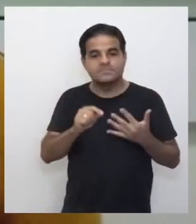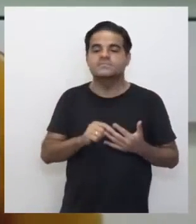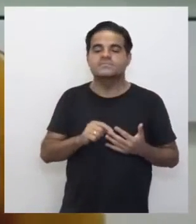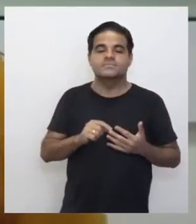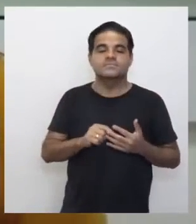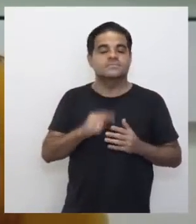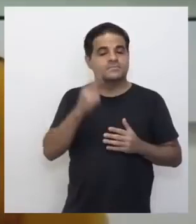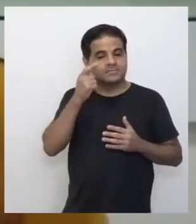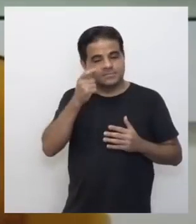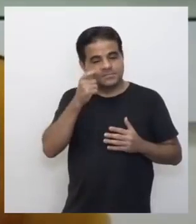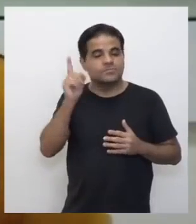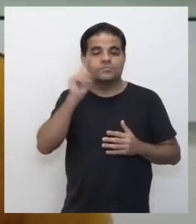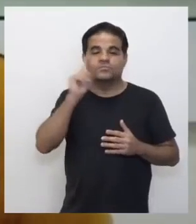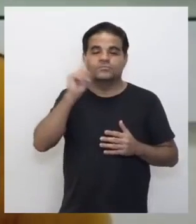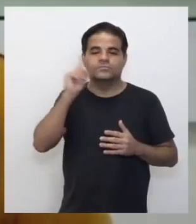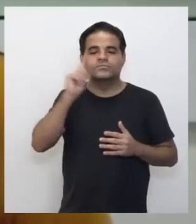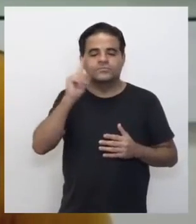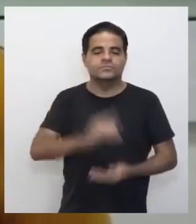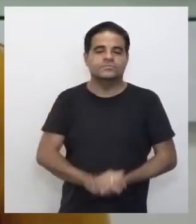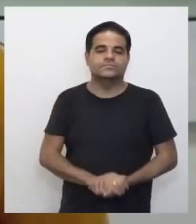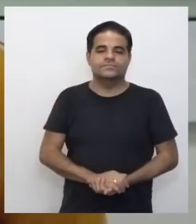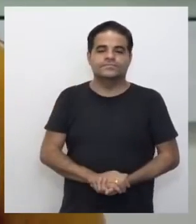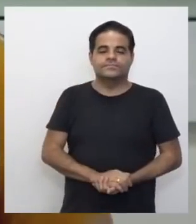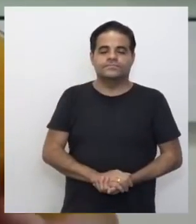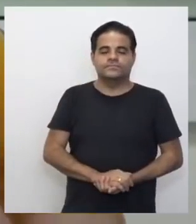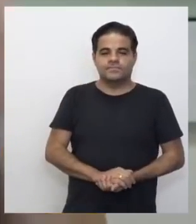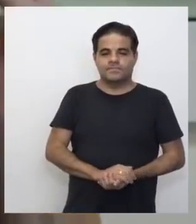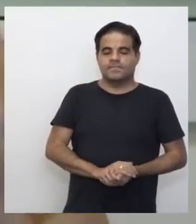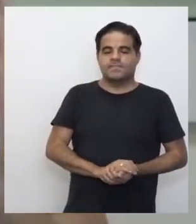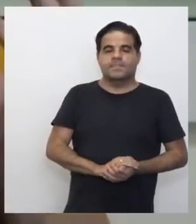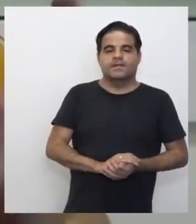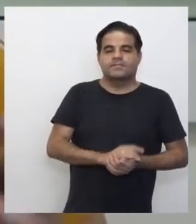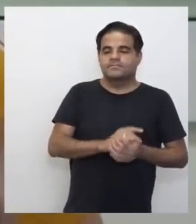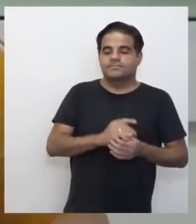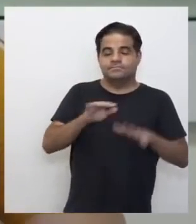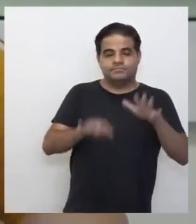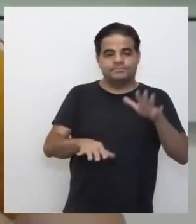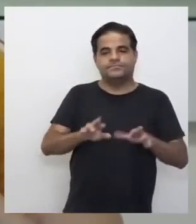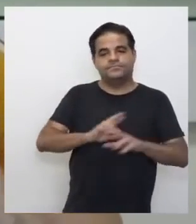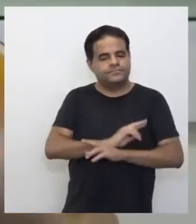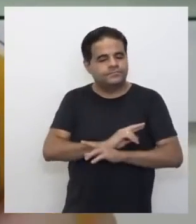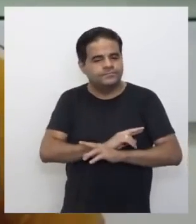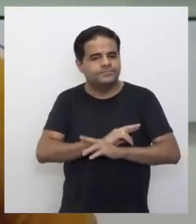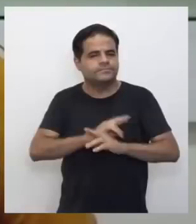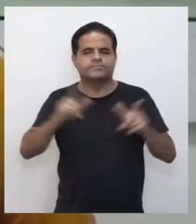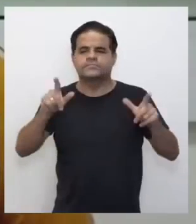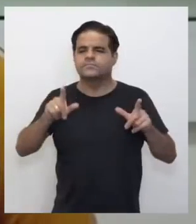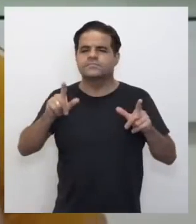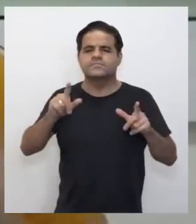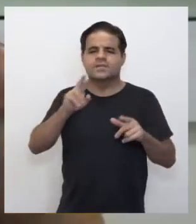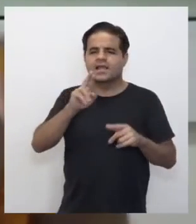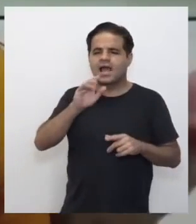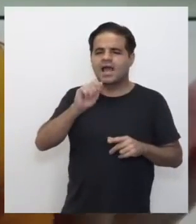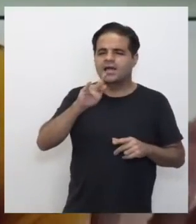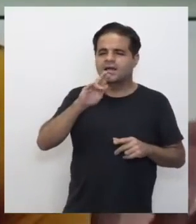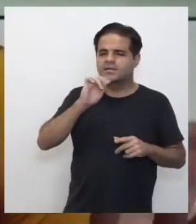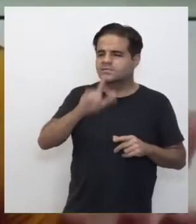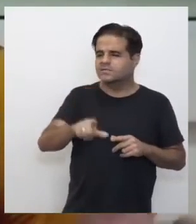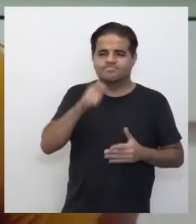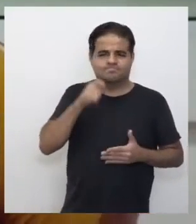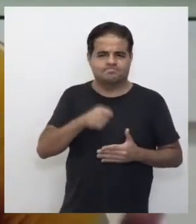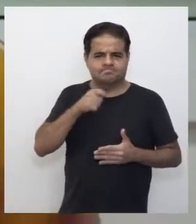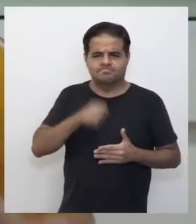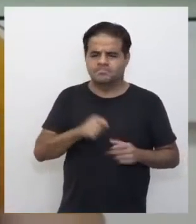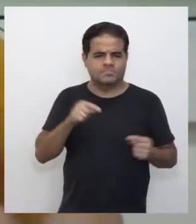são consideradas não cotidianas, né? Então, talvez essa distinção assim radical não faça tanto sentido,